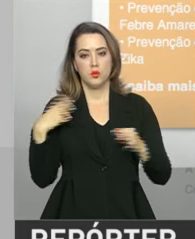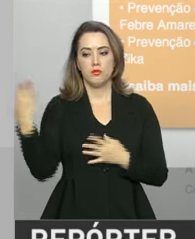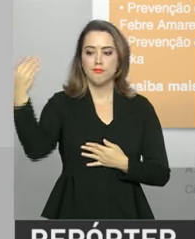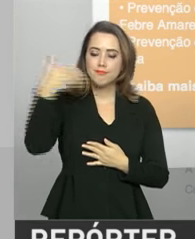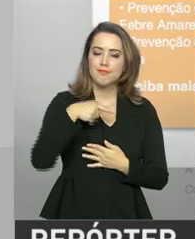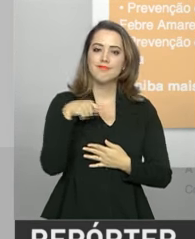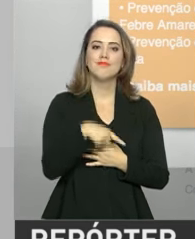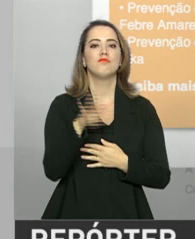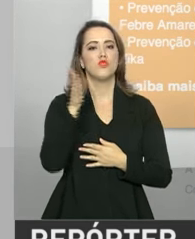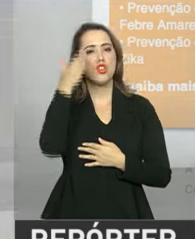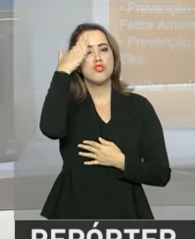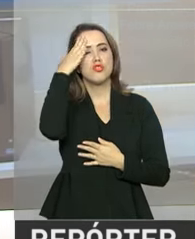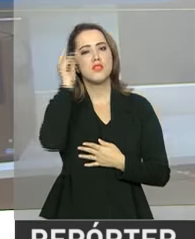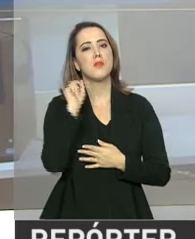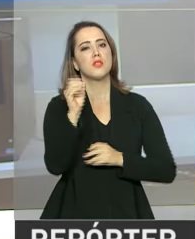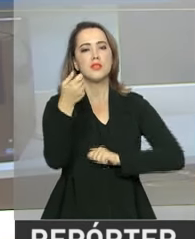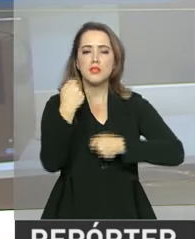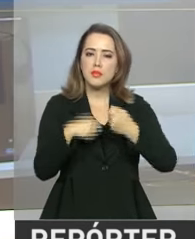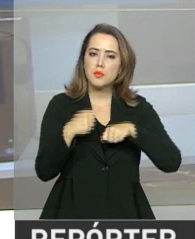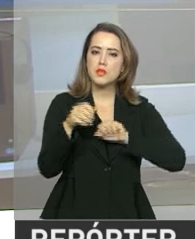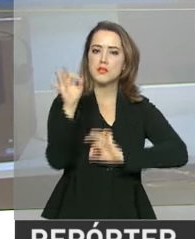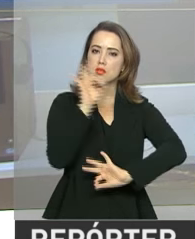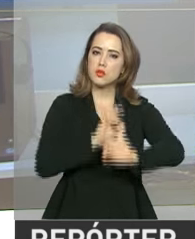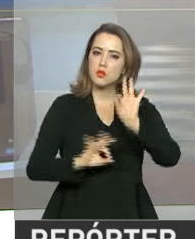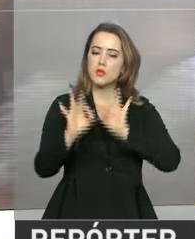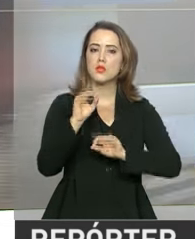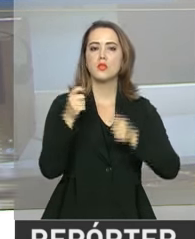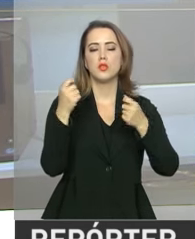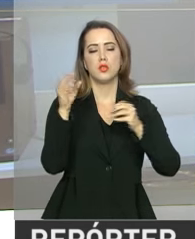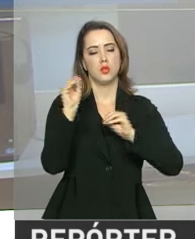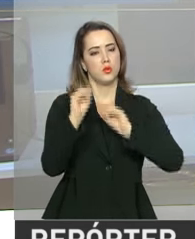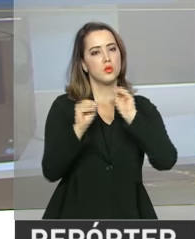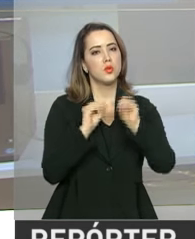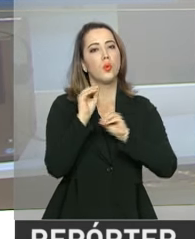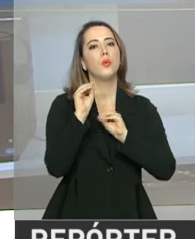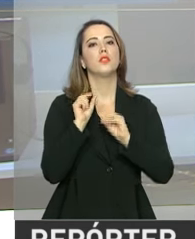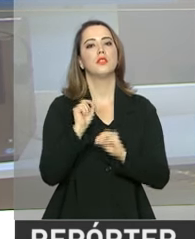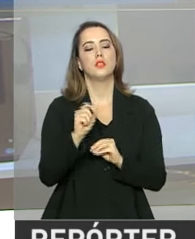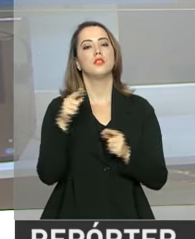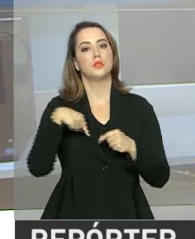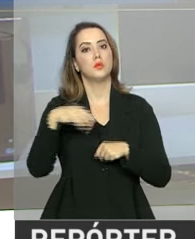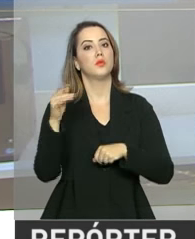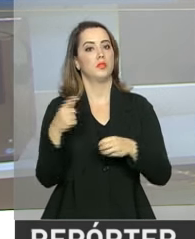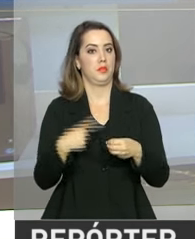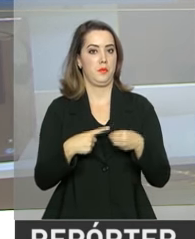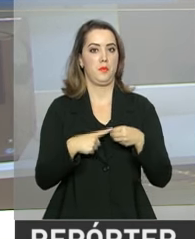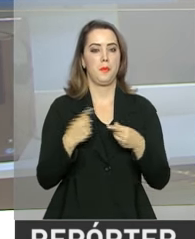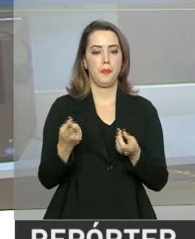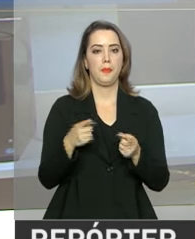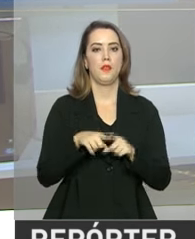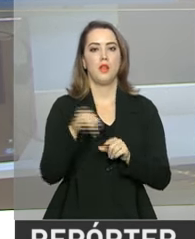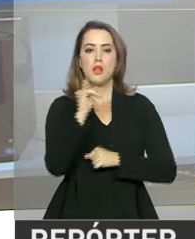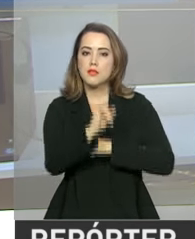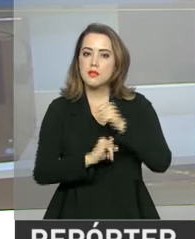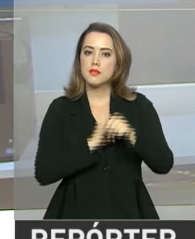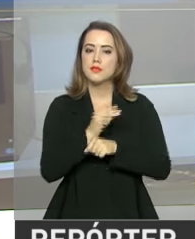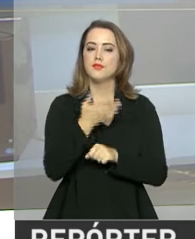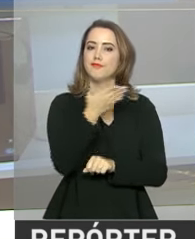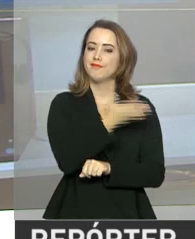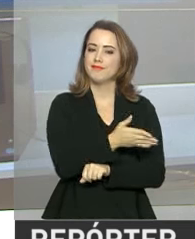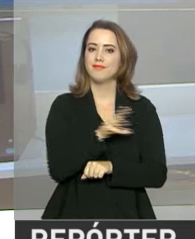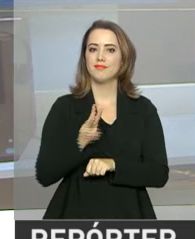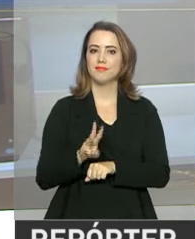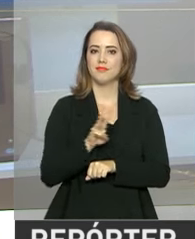sabendo os cuidados que devem ser tomados antes da viagem, no avião e também aqui no destino. As informações estão no